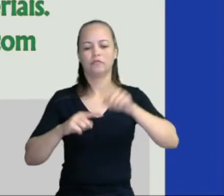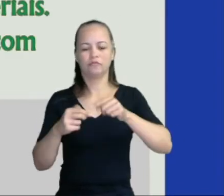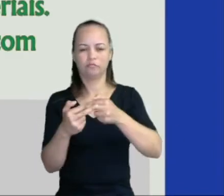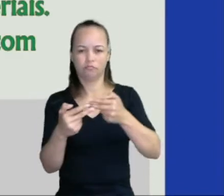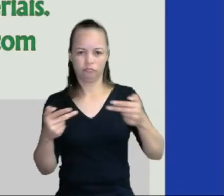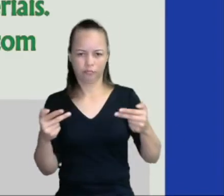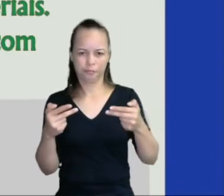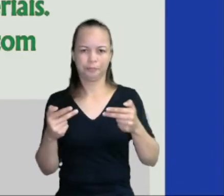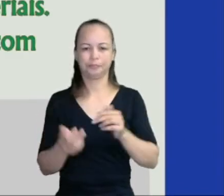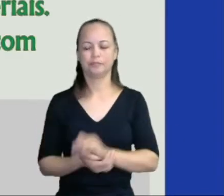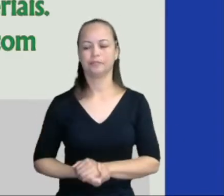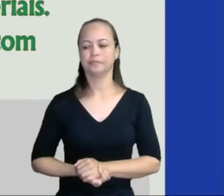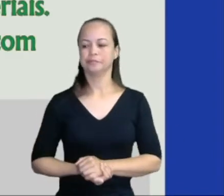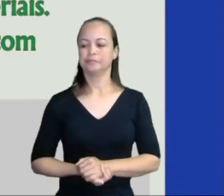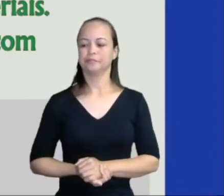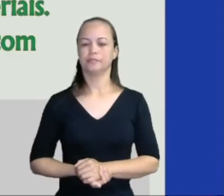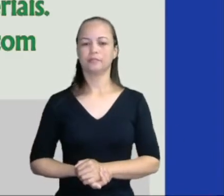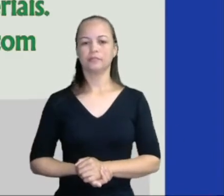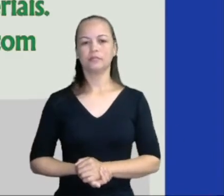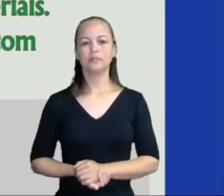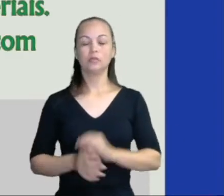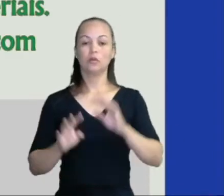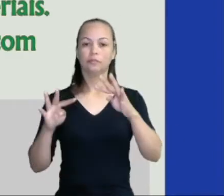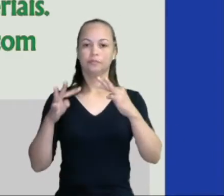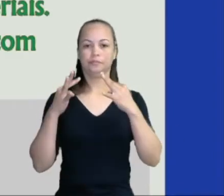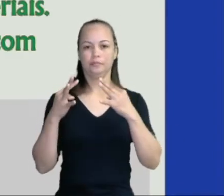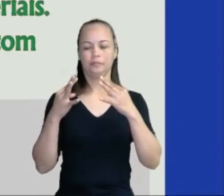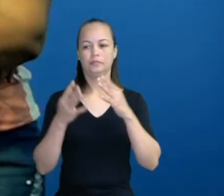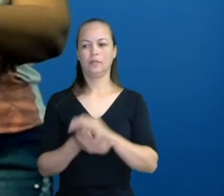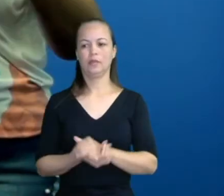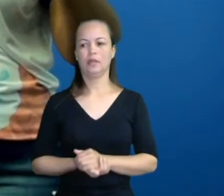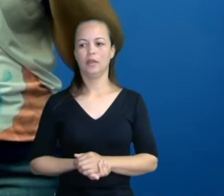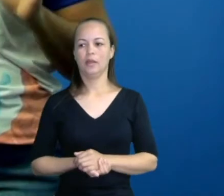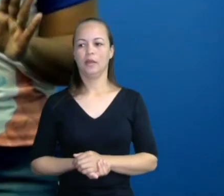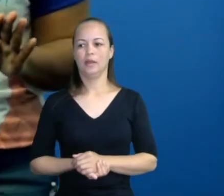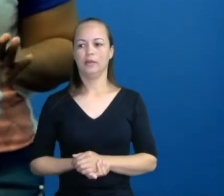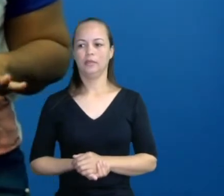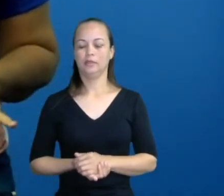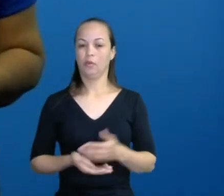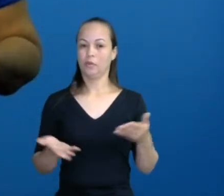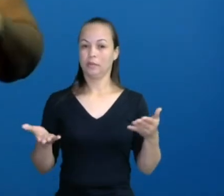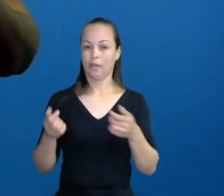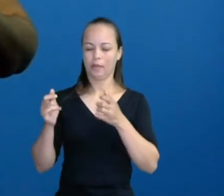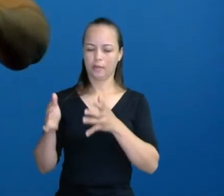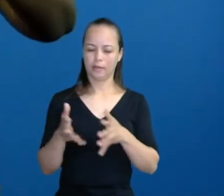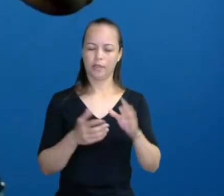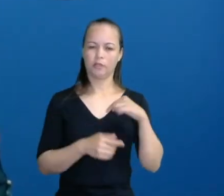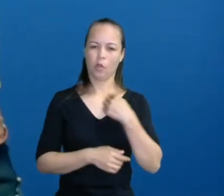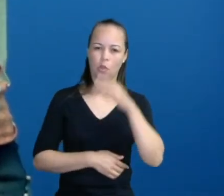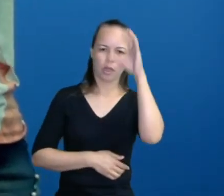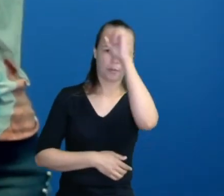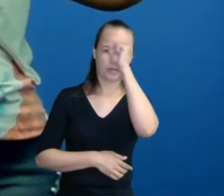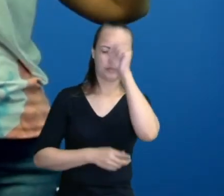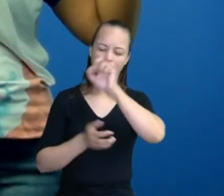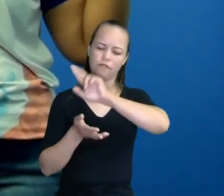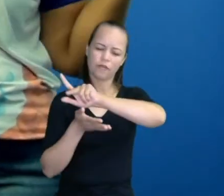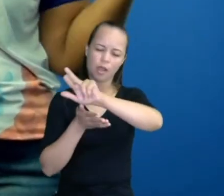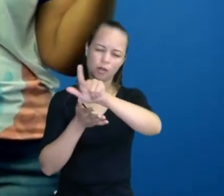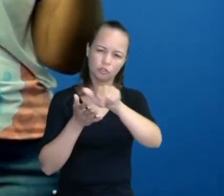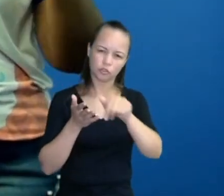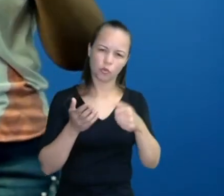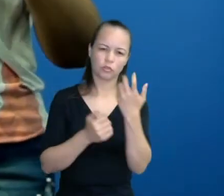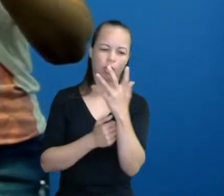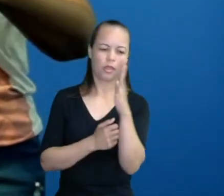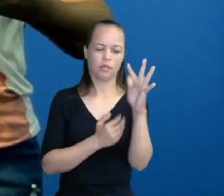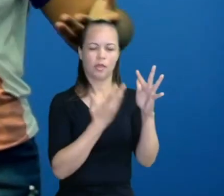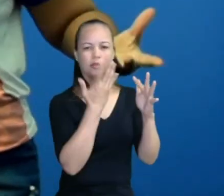objetos. Tá bom? Olha para cá um pouquinho. Então, até aqui, a gente aprendeu que diversas coisas da natureza